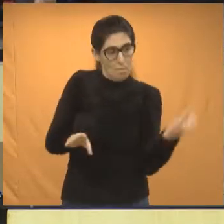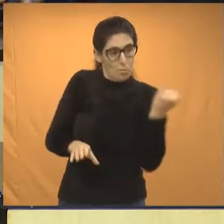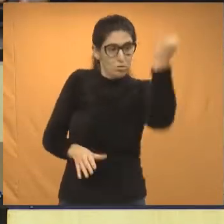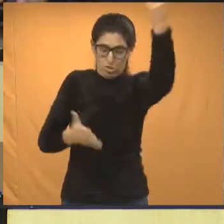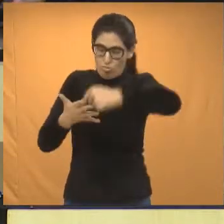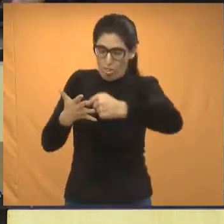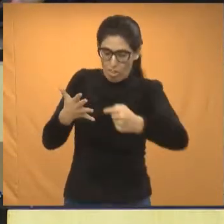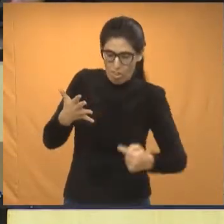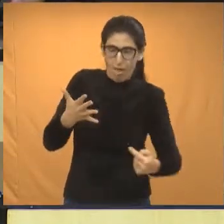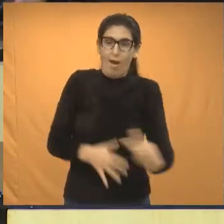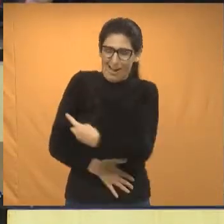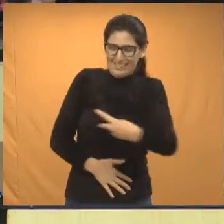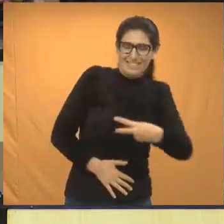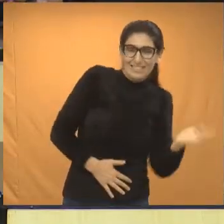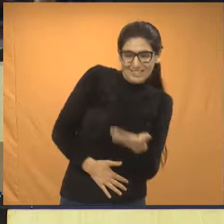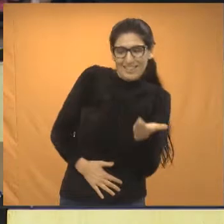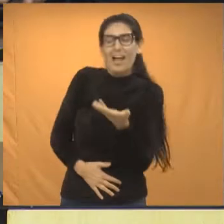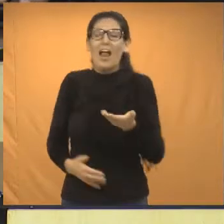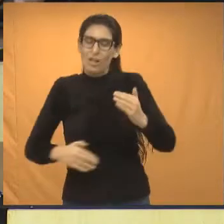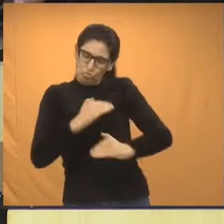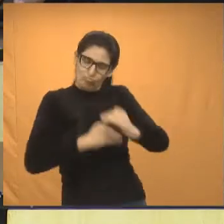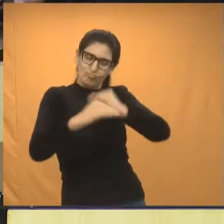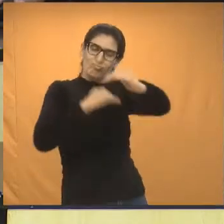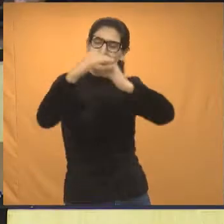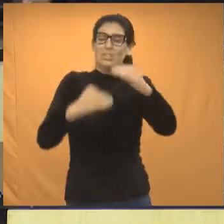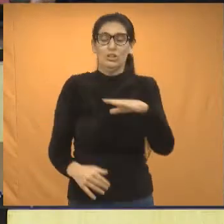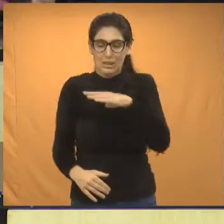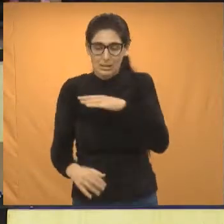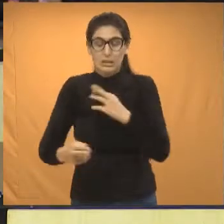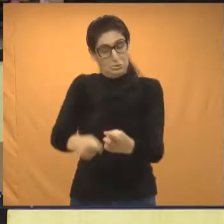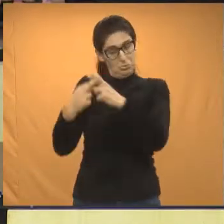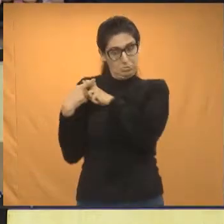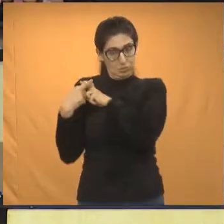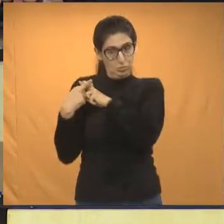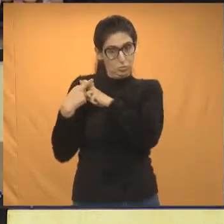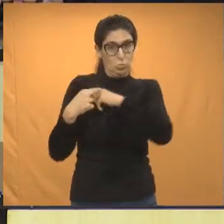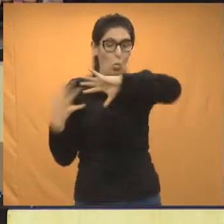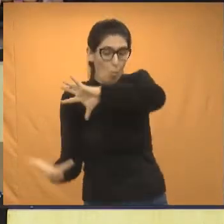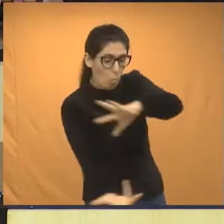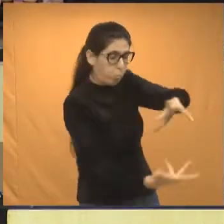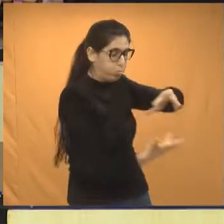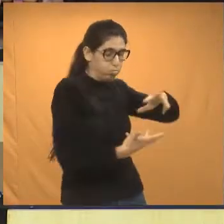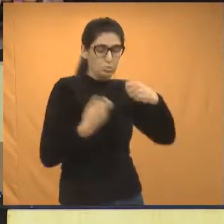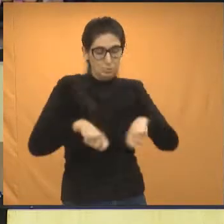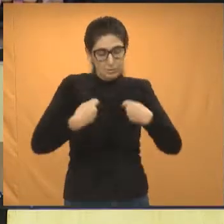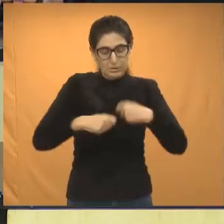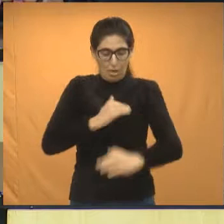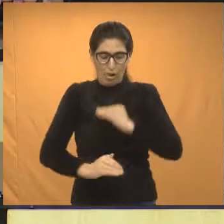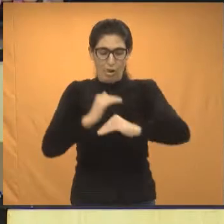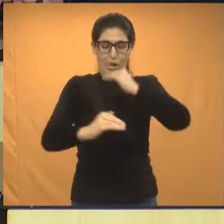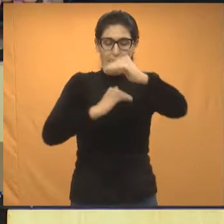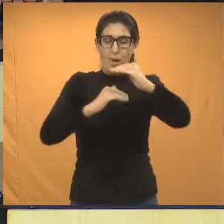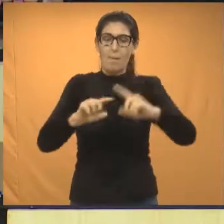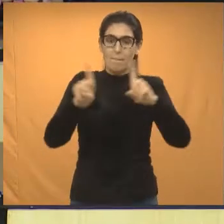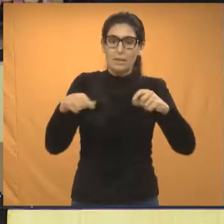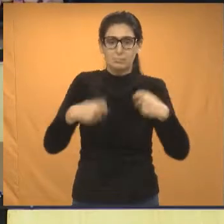tem que acelerar Jacareí, mas com responsabilidade. O mundo tem que acelerar com sustentabilidade. Né? Tem pessoas que não entendem isso. Para